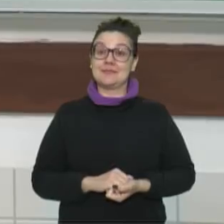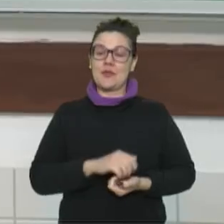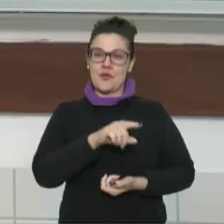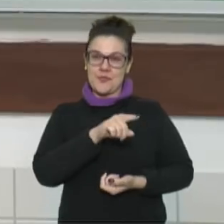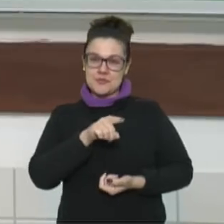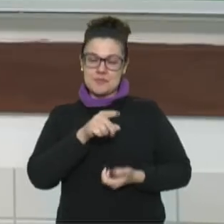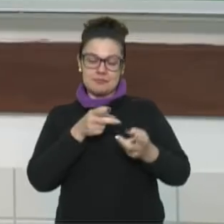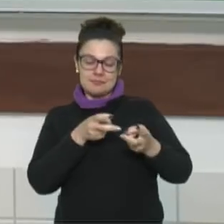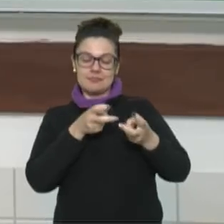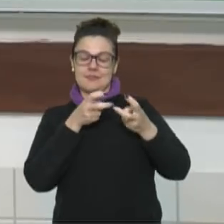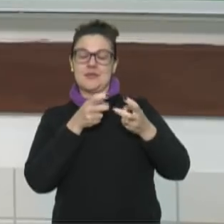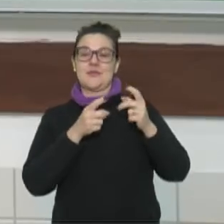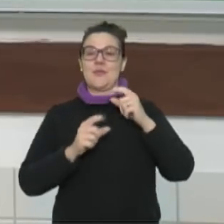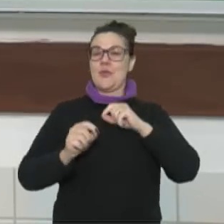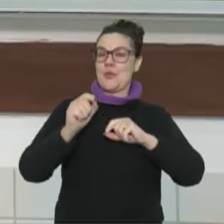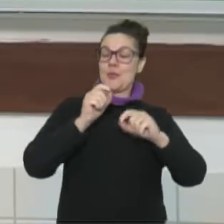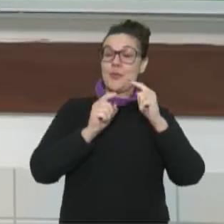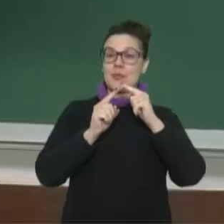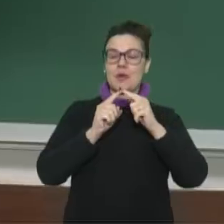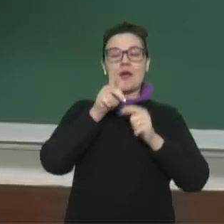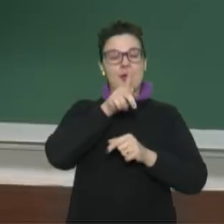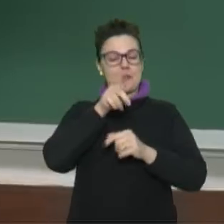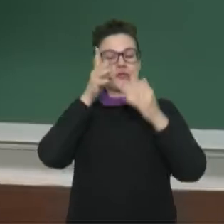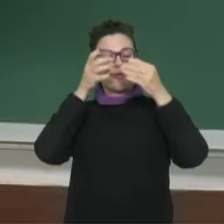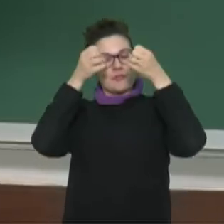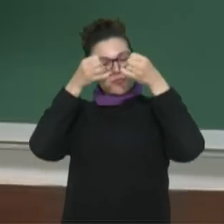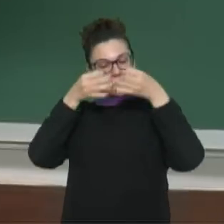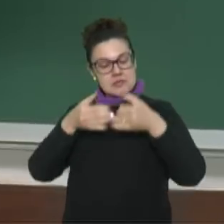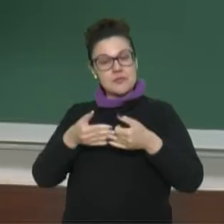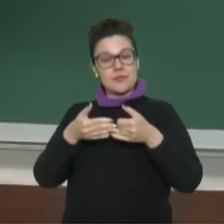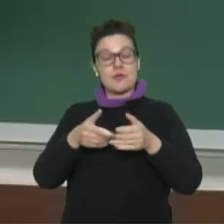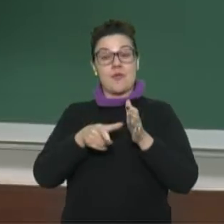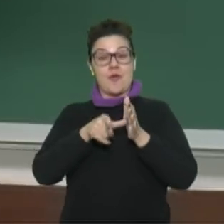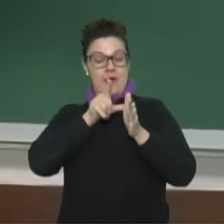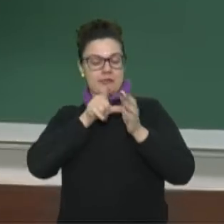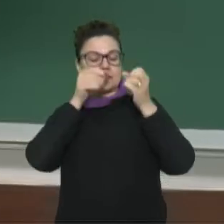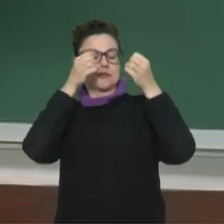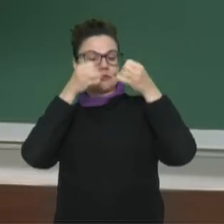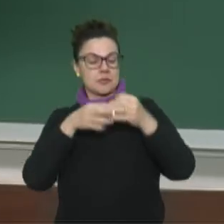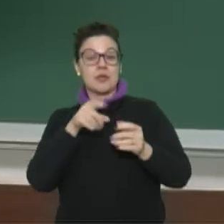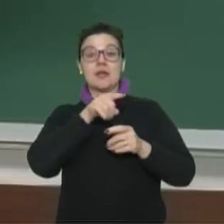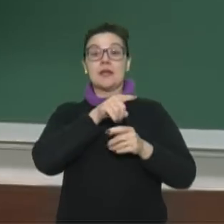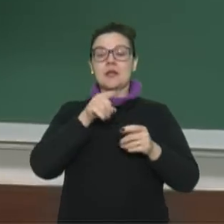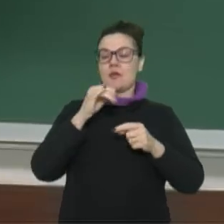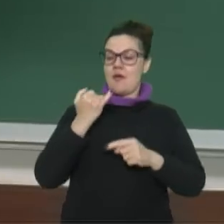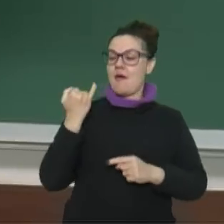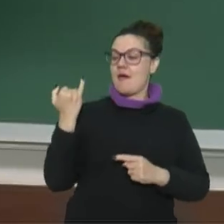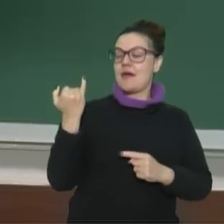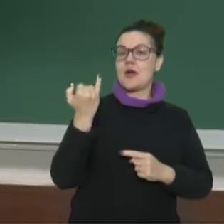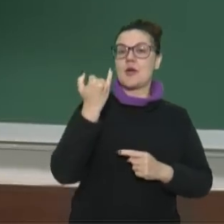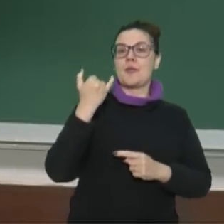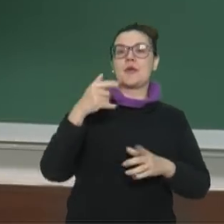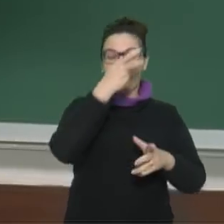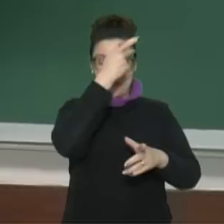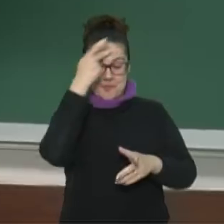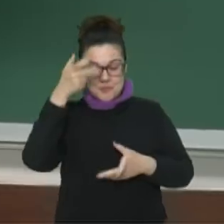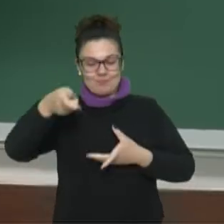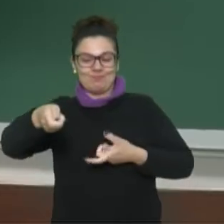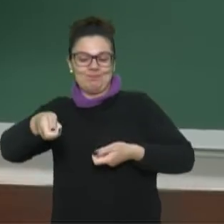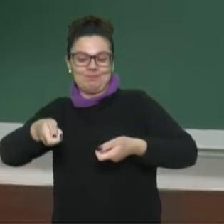Então, vocês perceberam? Porque a professora falou antes de pausar para vocês pensarem, né? Então, a importância ali das